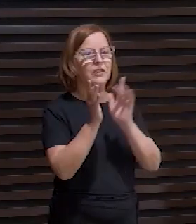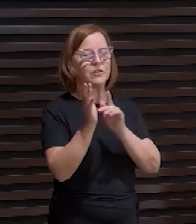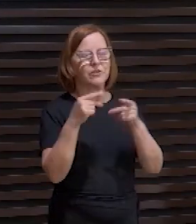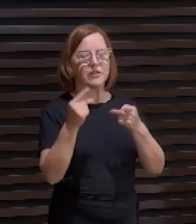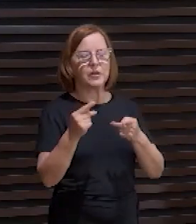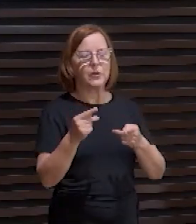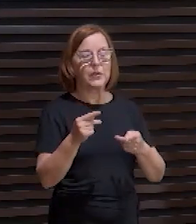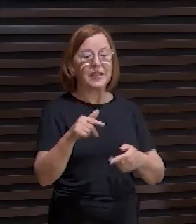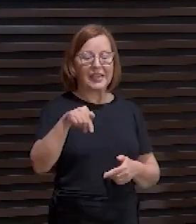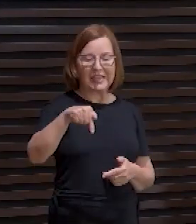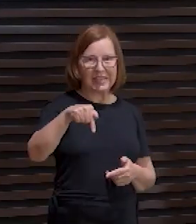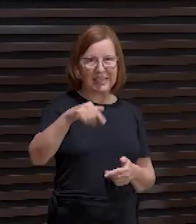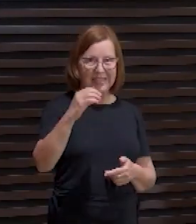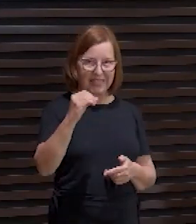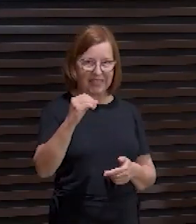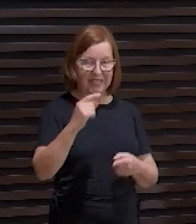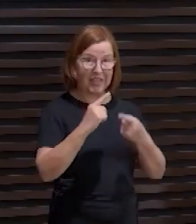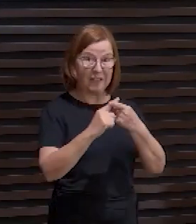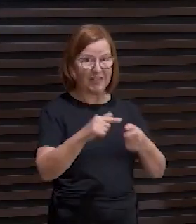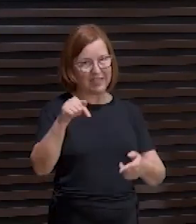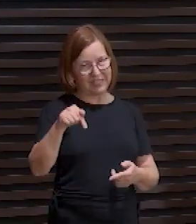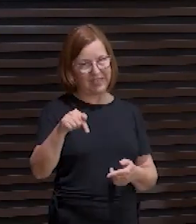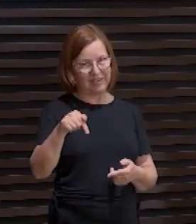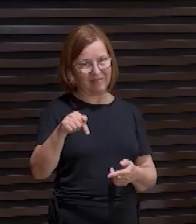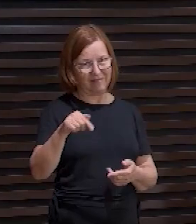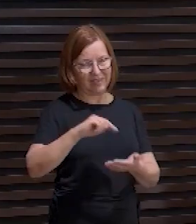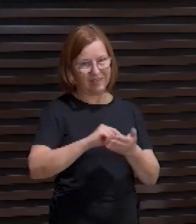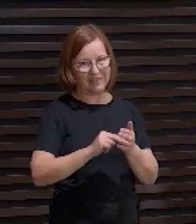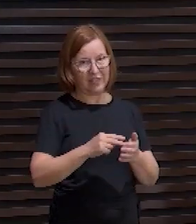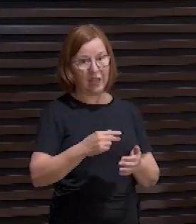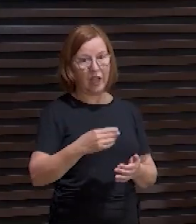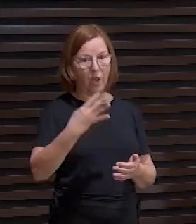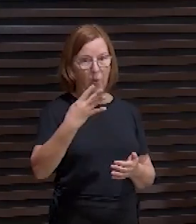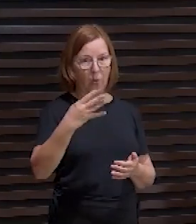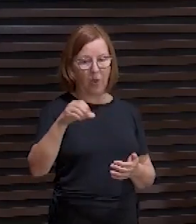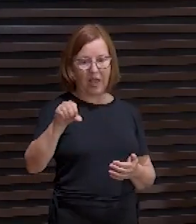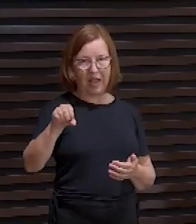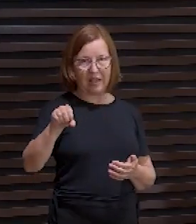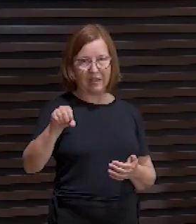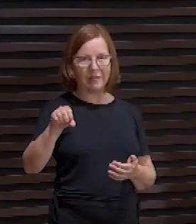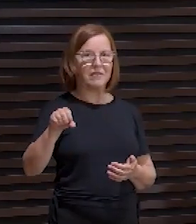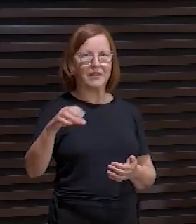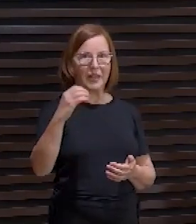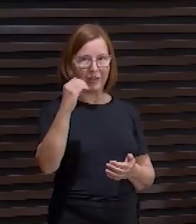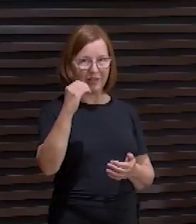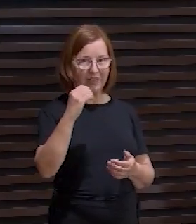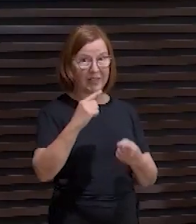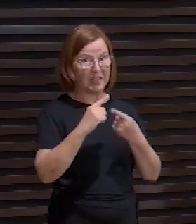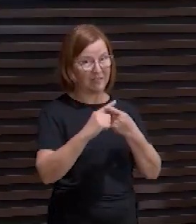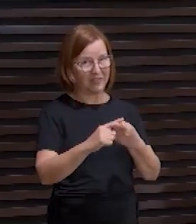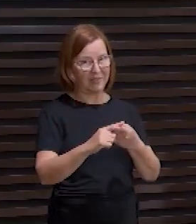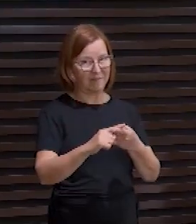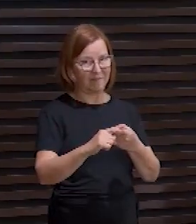490 vezes, o que você acha? Dá para perdoar? Todo dia pela mesma causa? Esse é o nível de perdão que